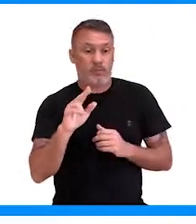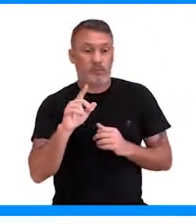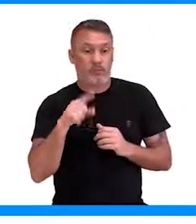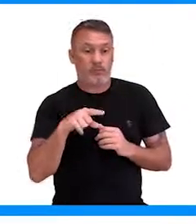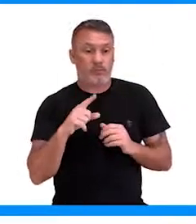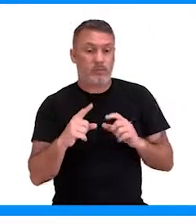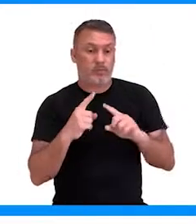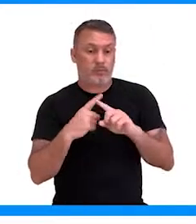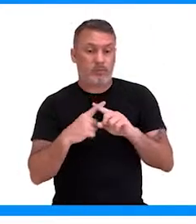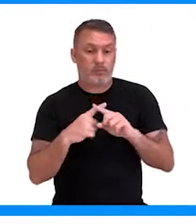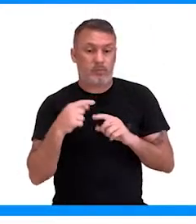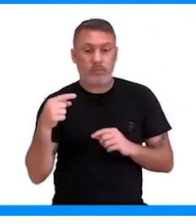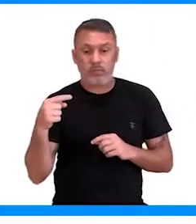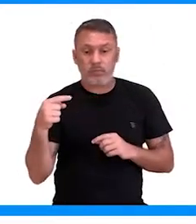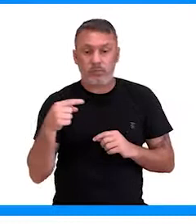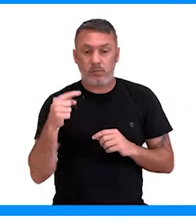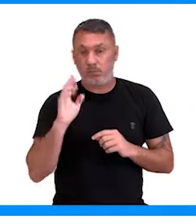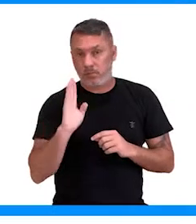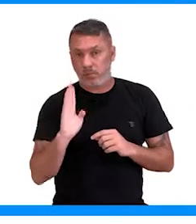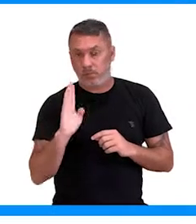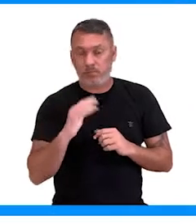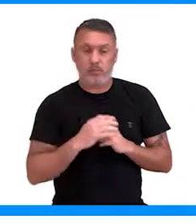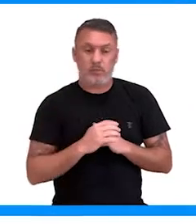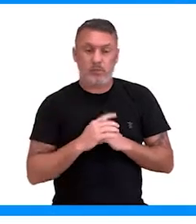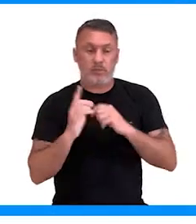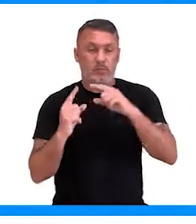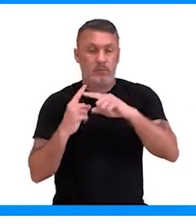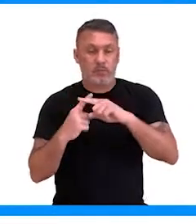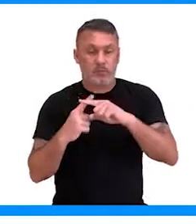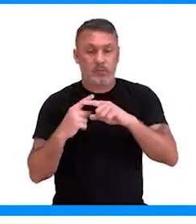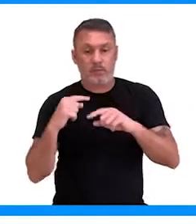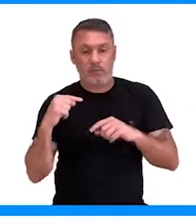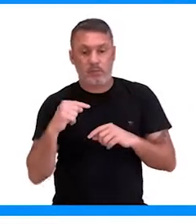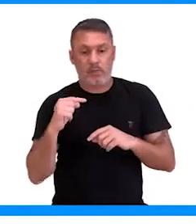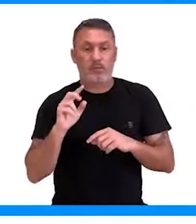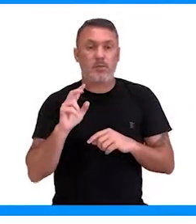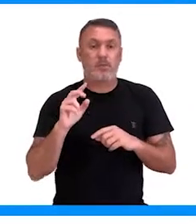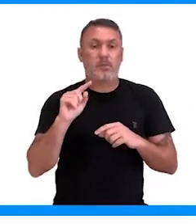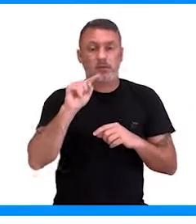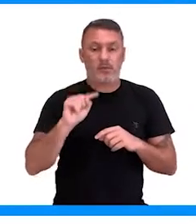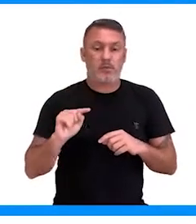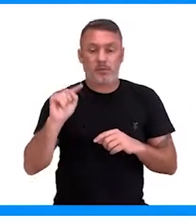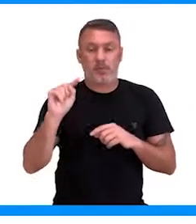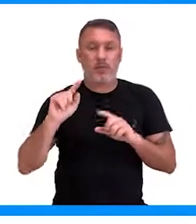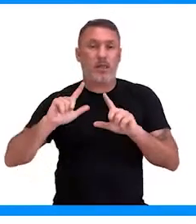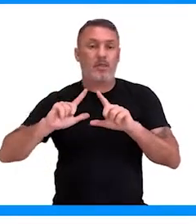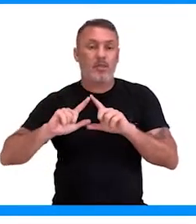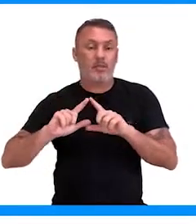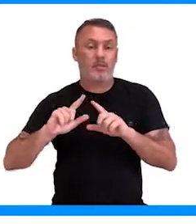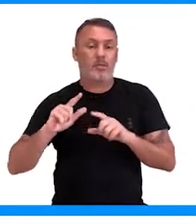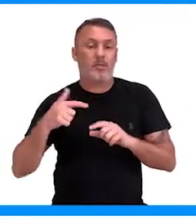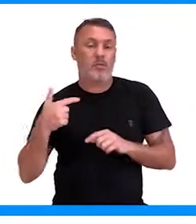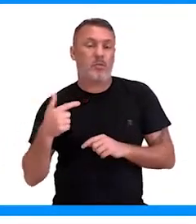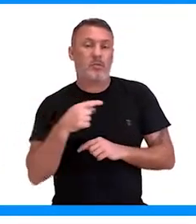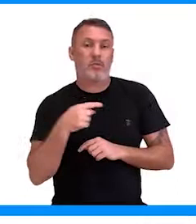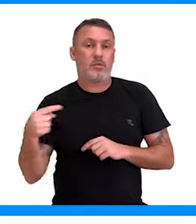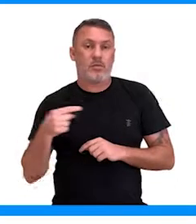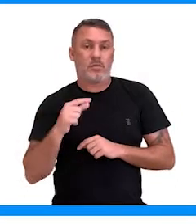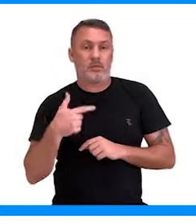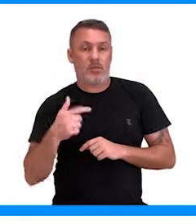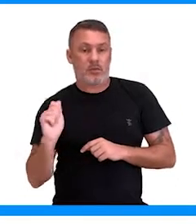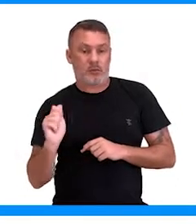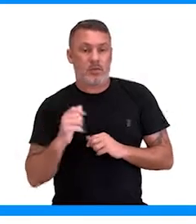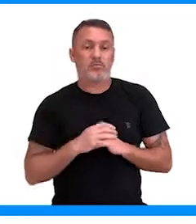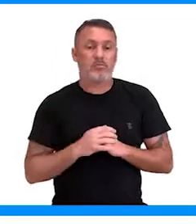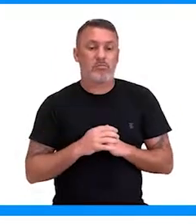o nosso x é o t, ele vai ser menos b, mais ou menos a raiz de delta sobre